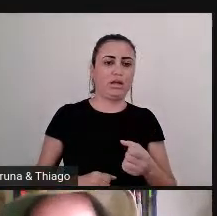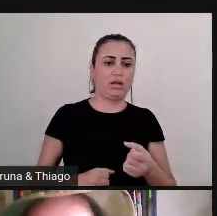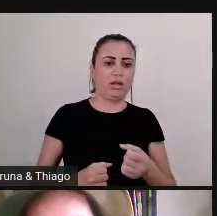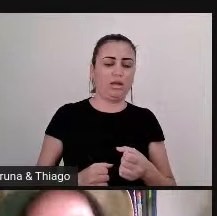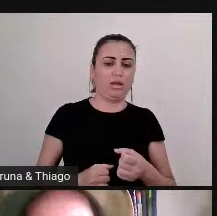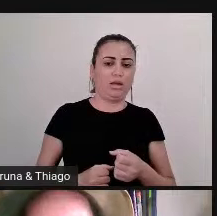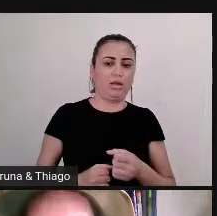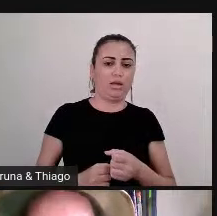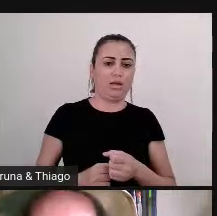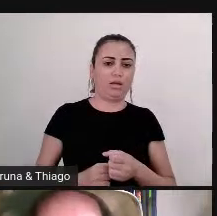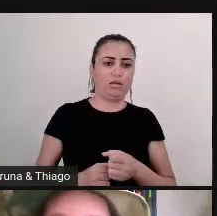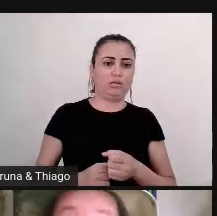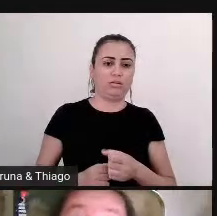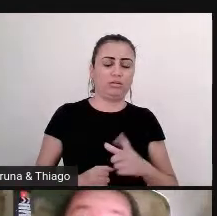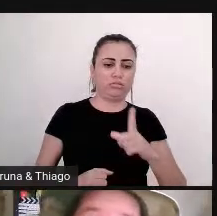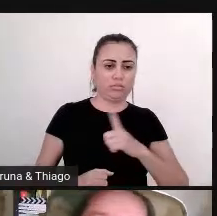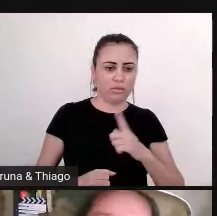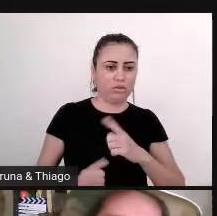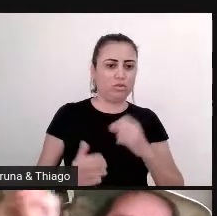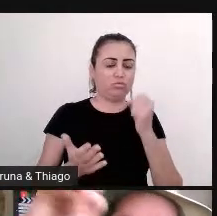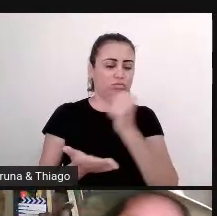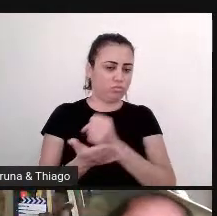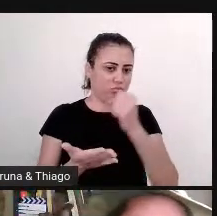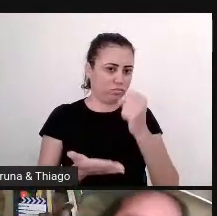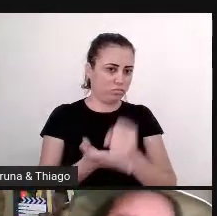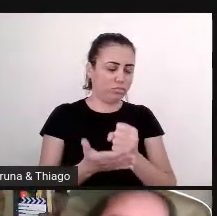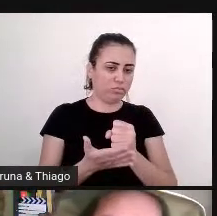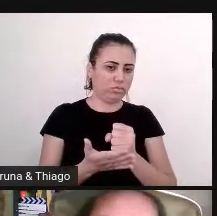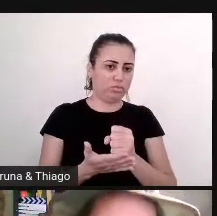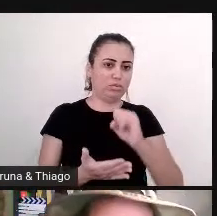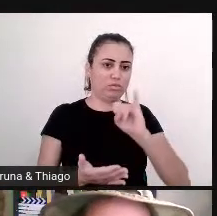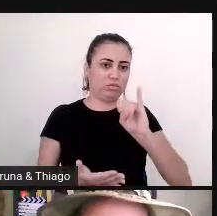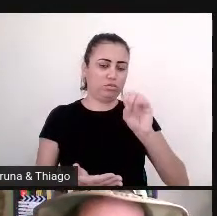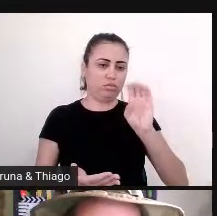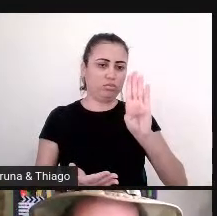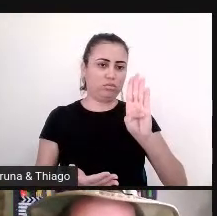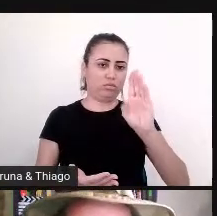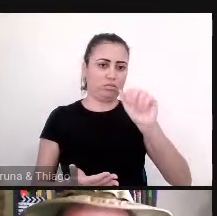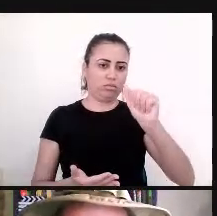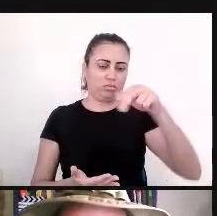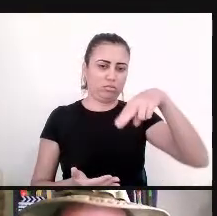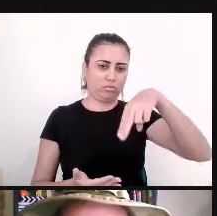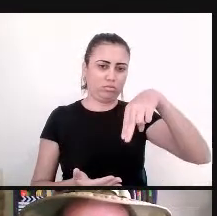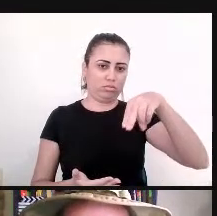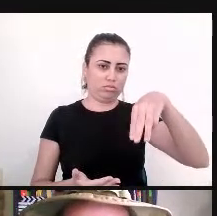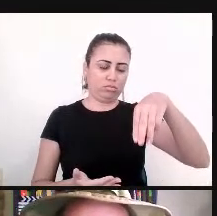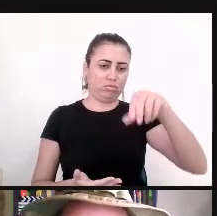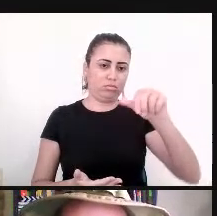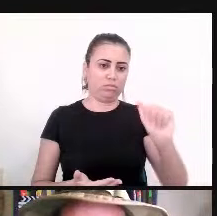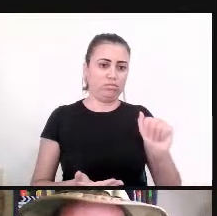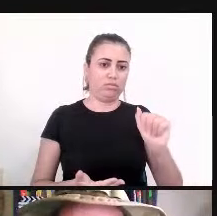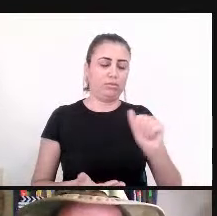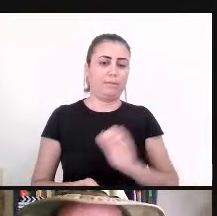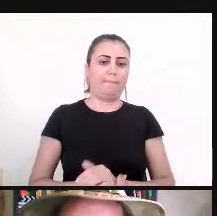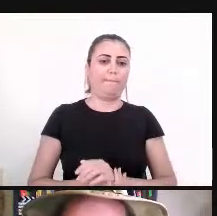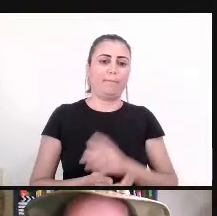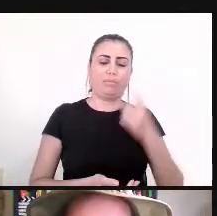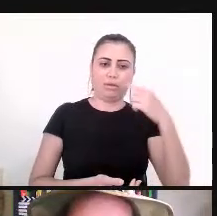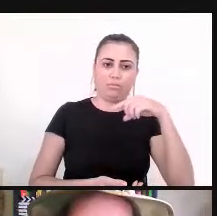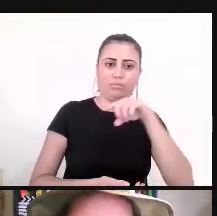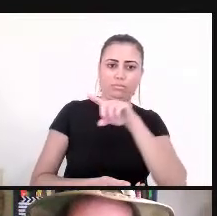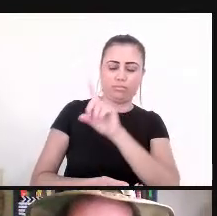para coletar esses animais. E aí eu aproveito e faço as imagens. Então, assim, eu tenho a minha autorização do IBAMA para caverna, que é